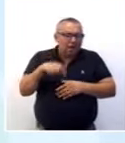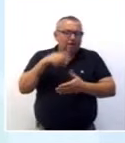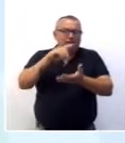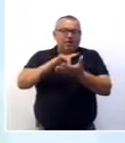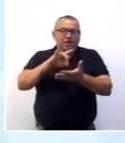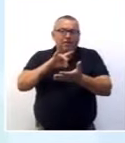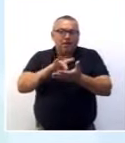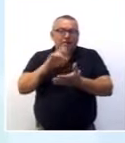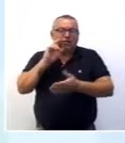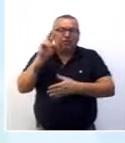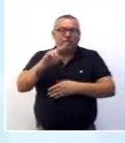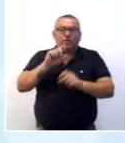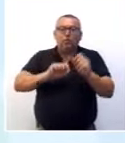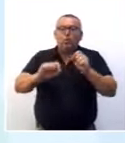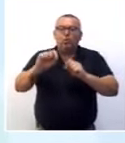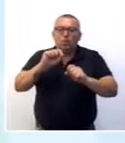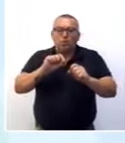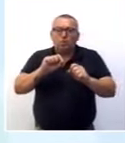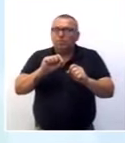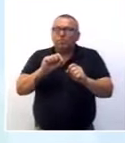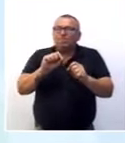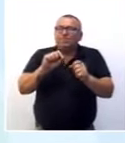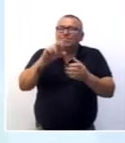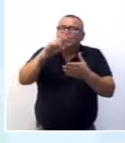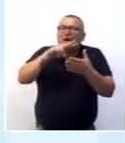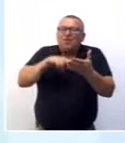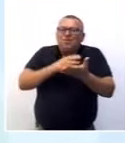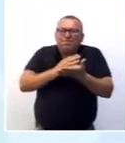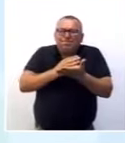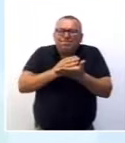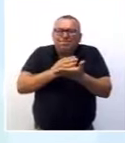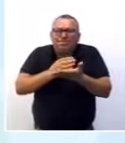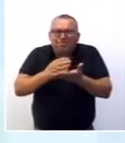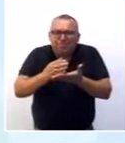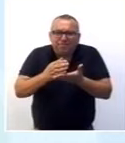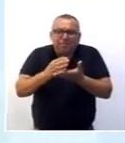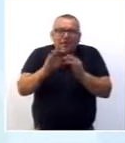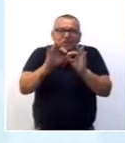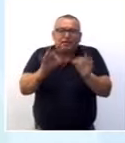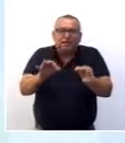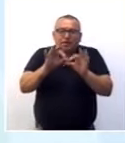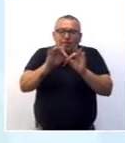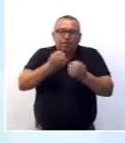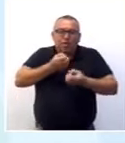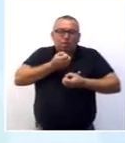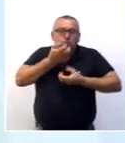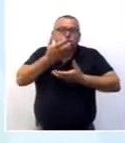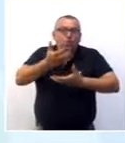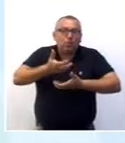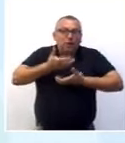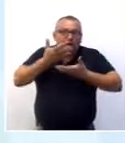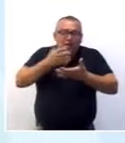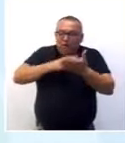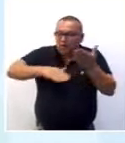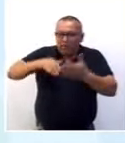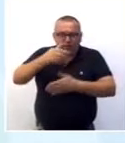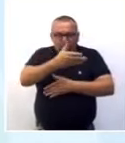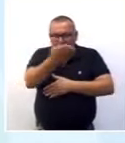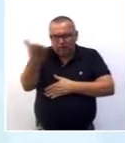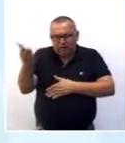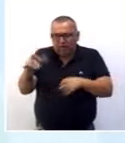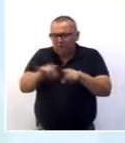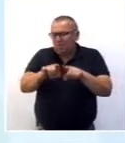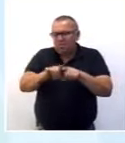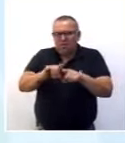um pequeno, uma aula introdutória sobre a questão do gênero poema, que, na verdade, para todos vocês também não deve